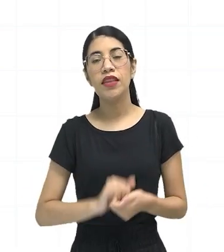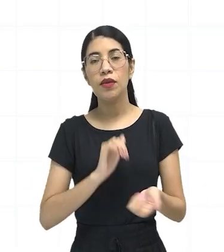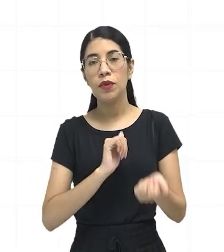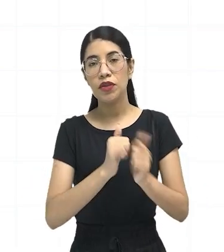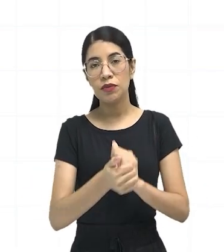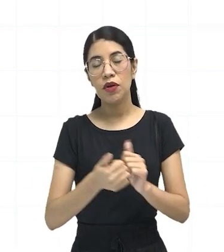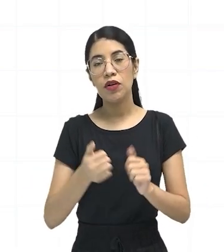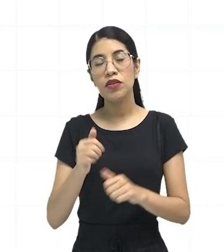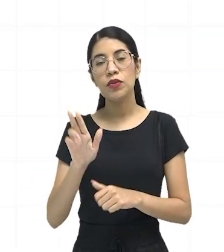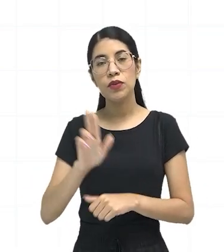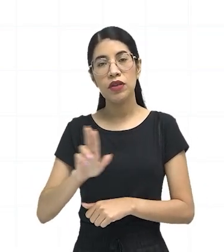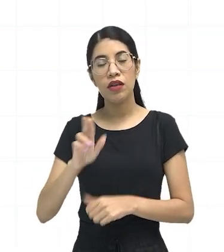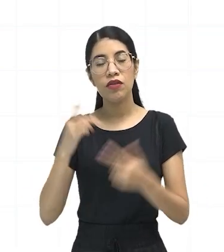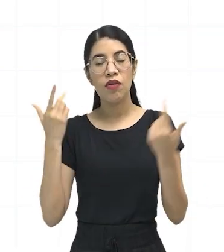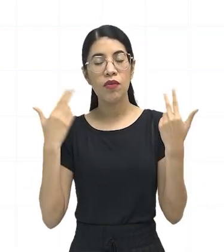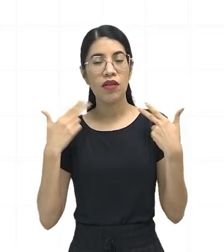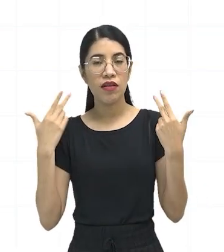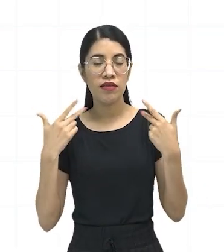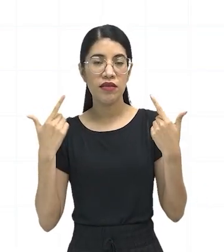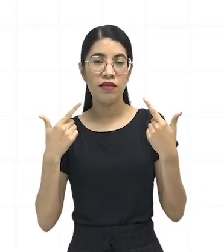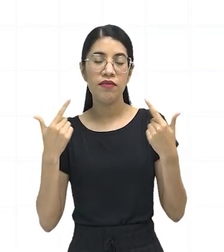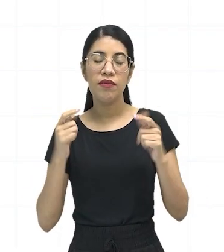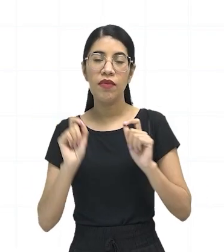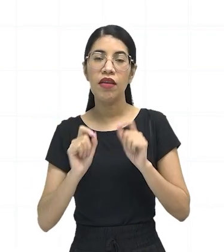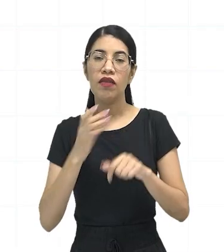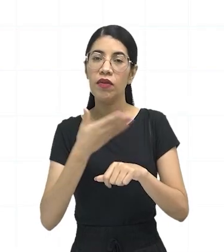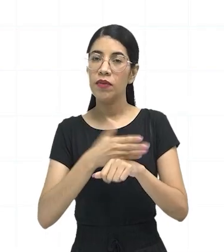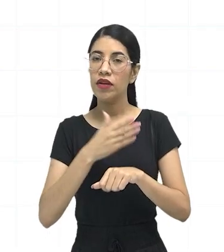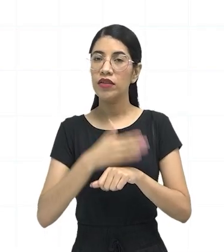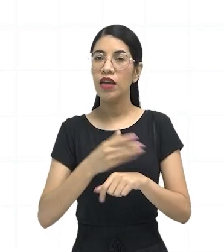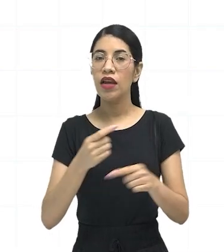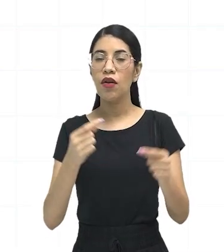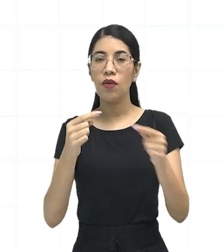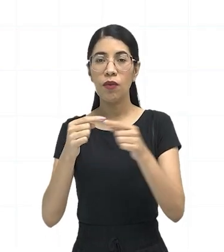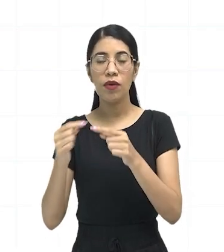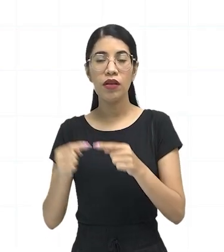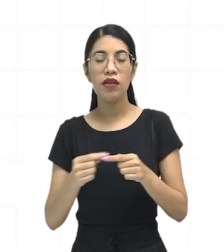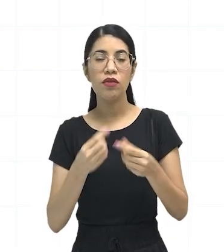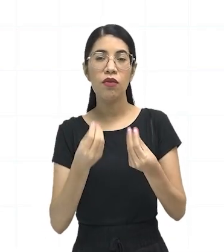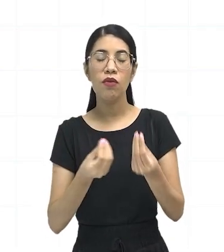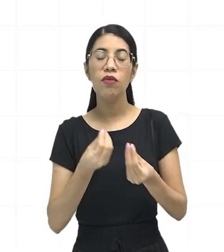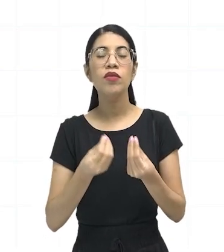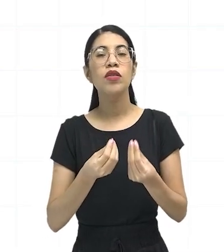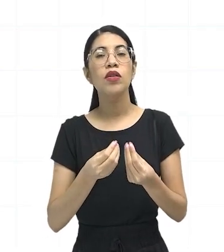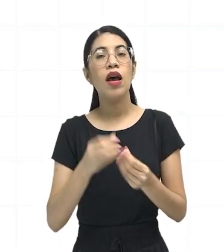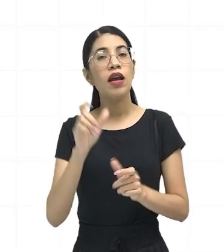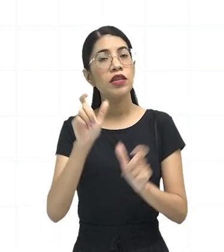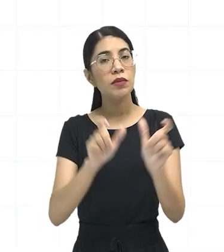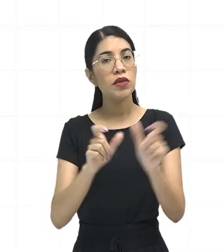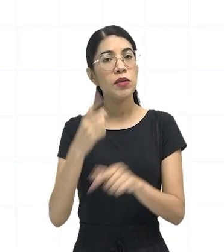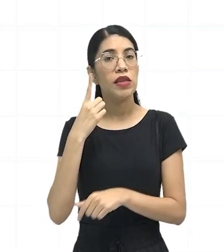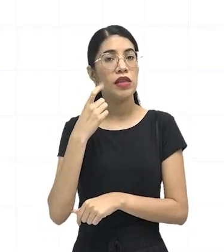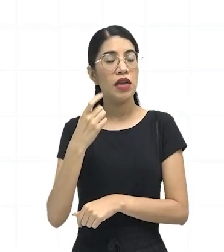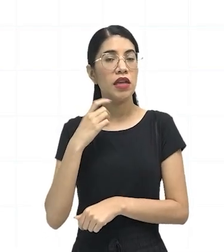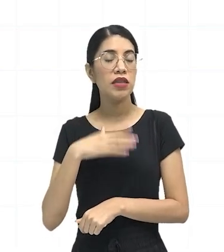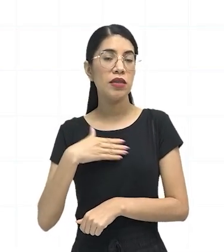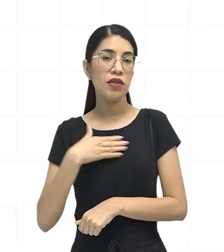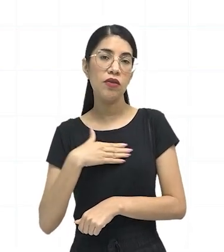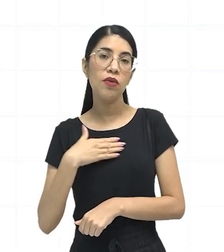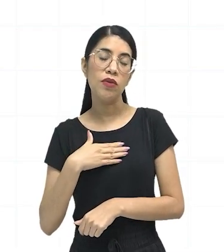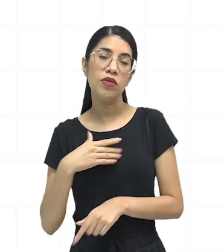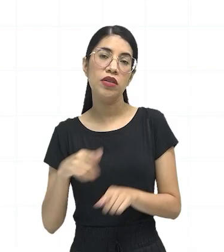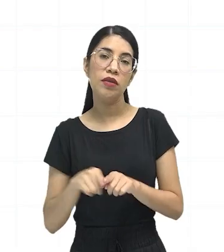como lazer, ele vai ser praticado de acordo com o interesse da pessoa que vai,